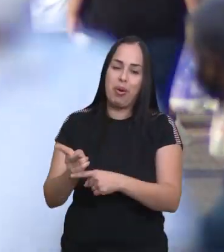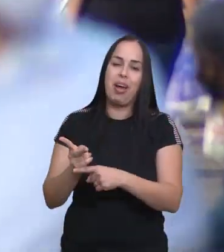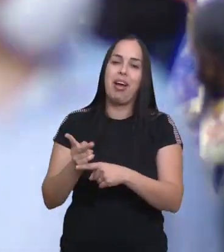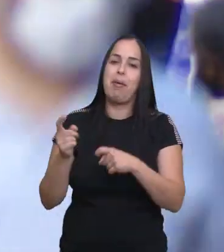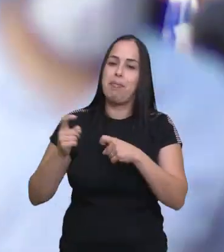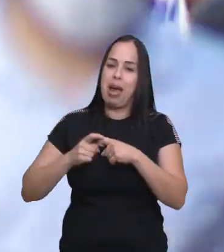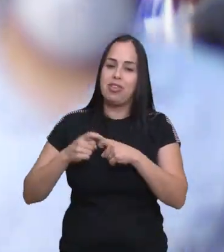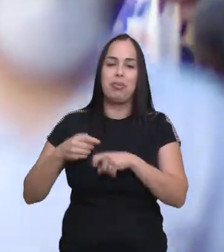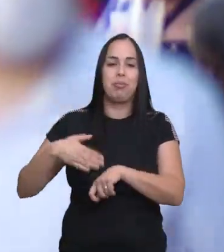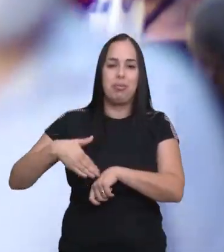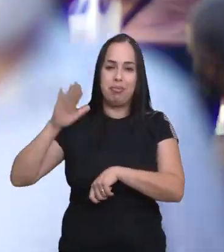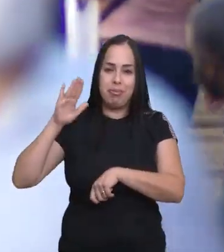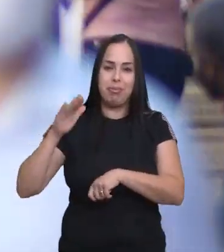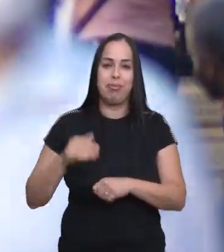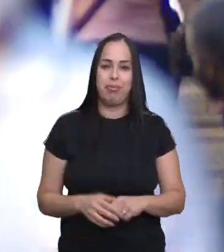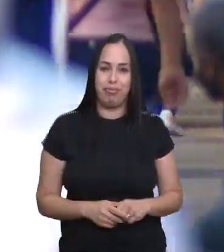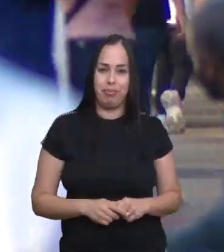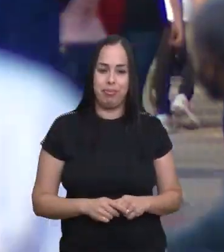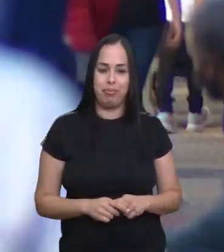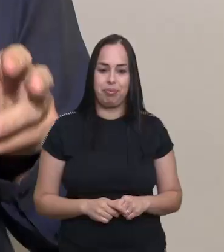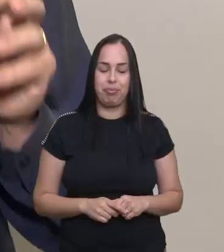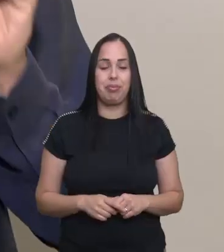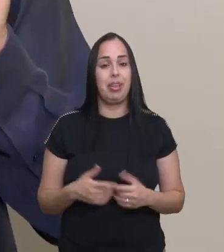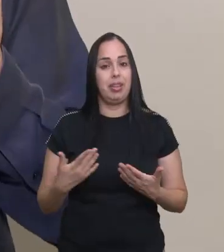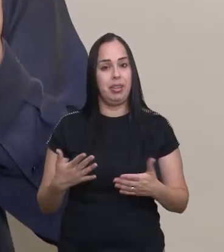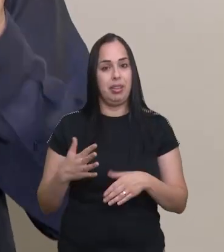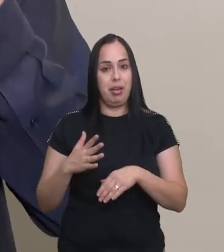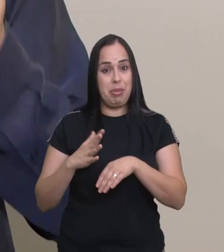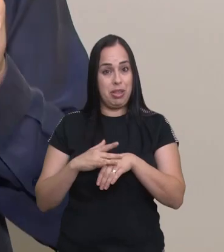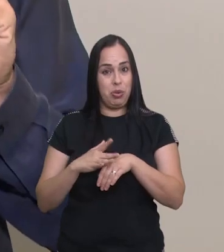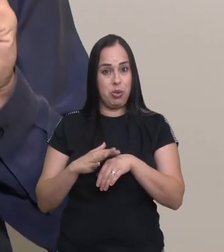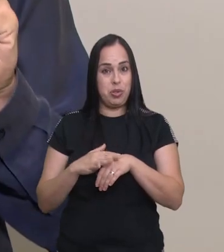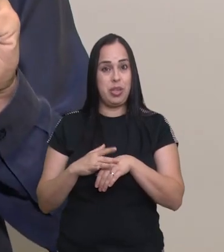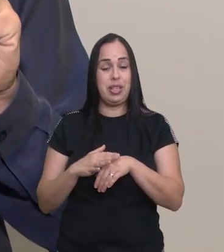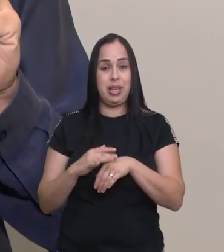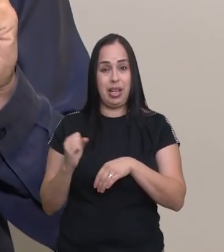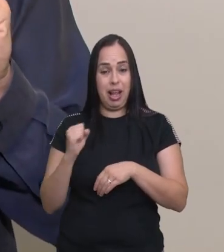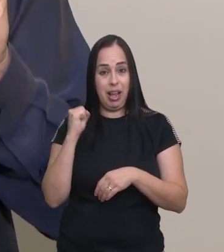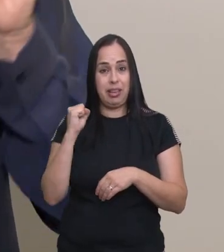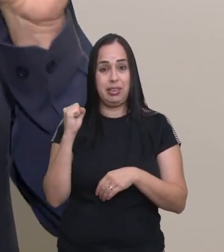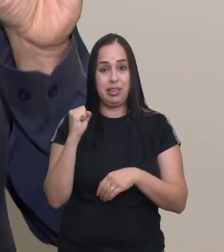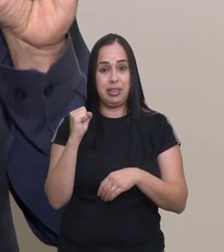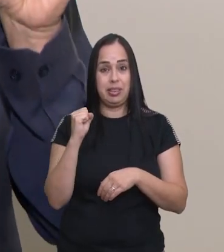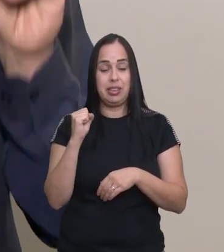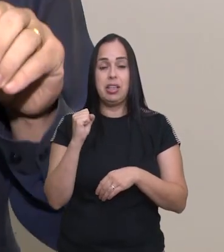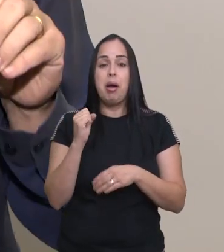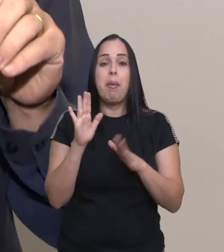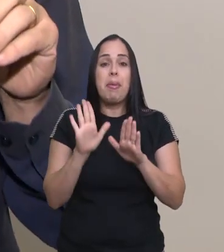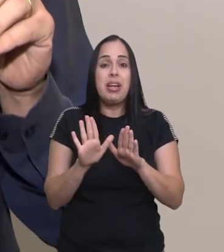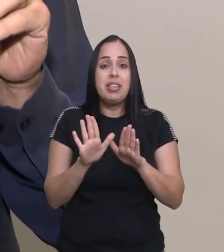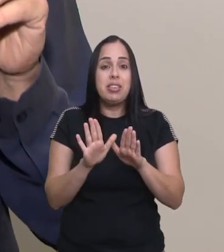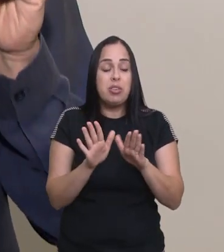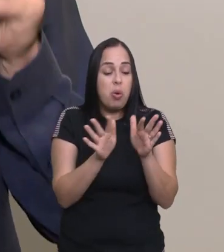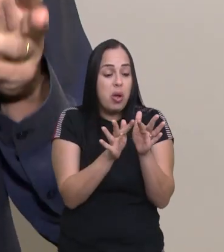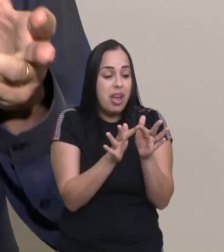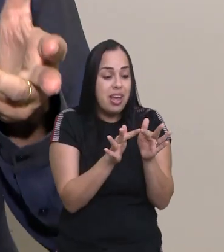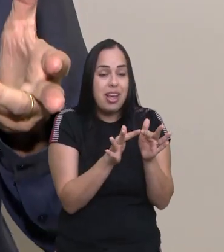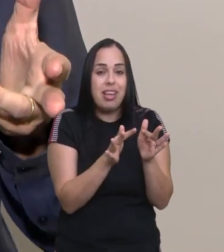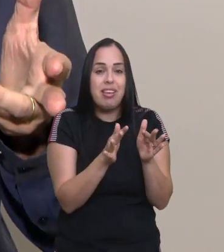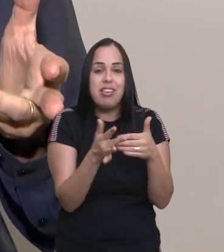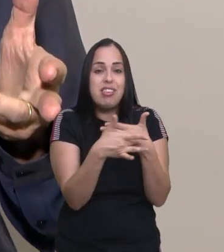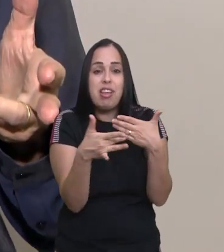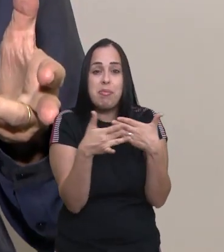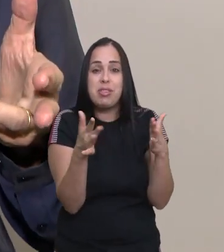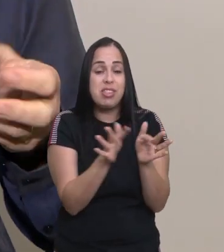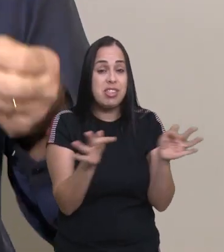um especialista para exames preventivos. Então, é uma doença com alta prevalência e com exame simples, nós podemos